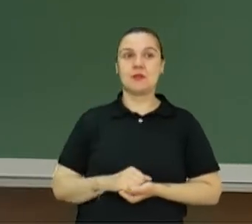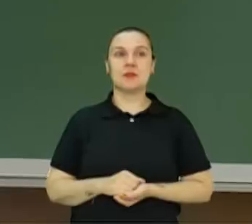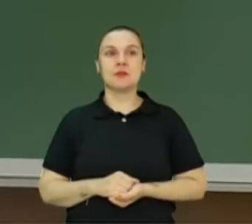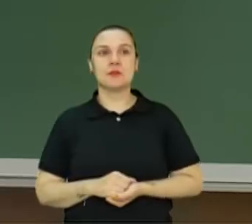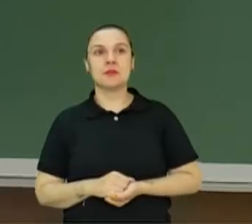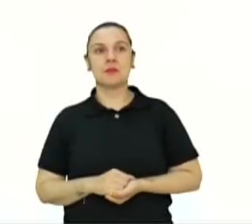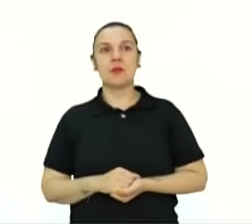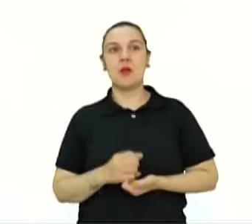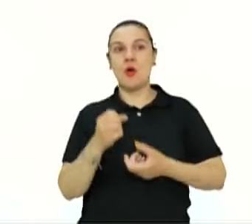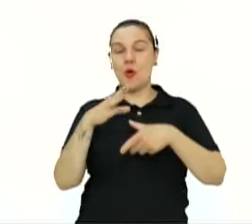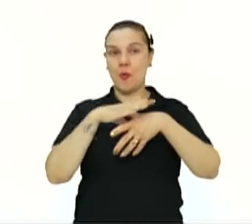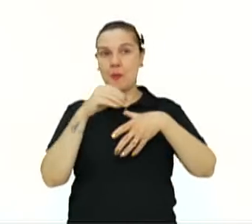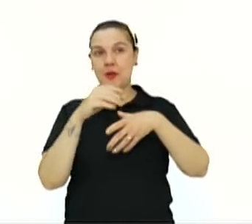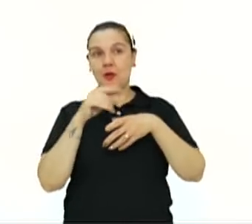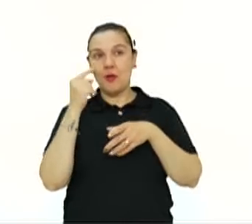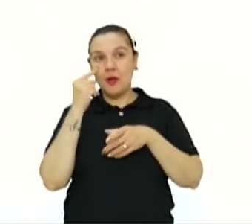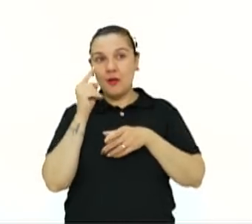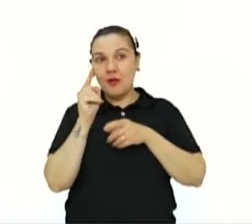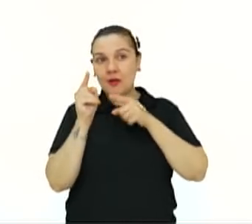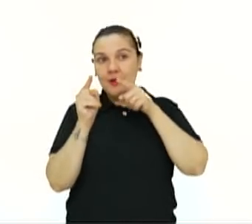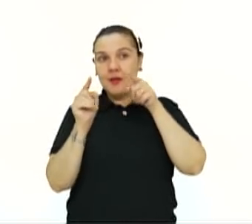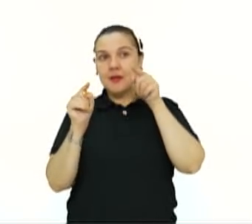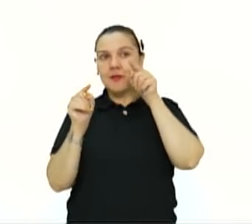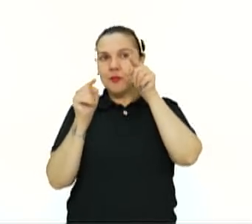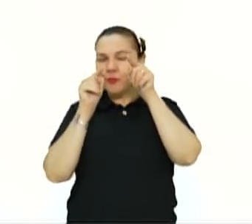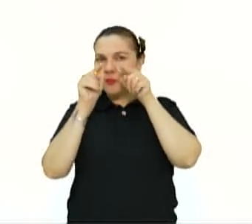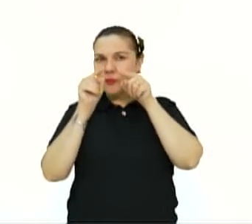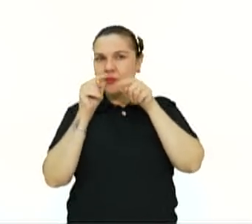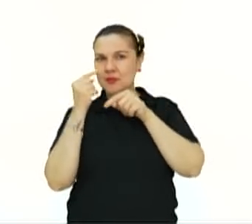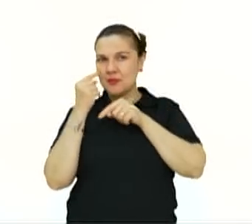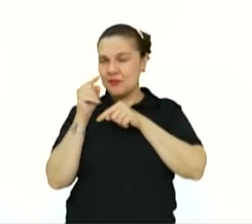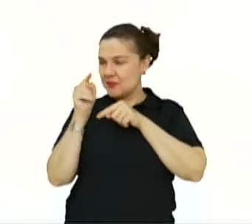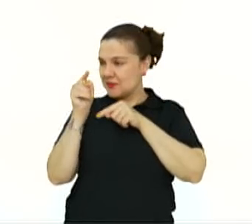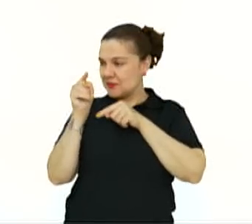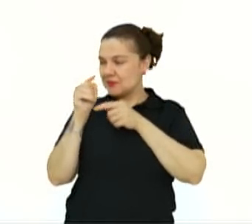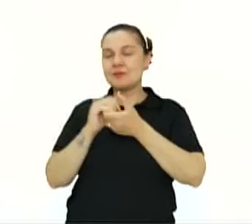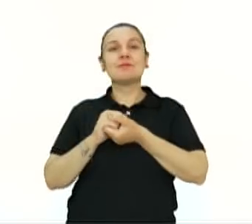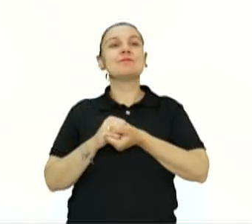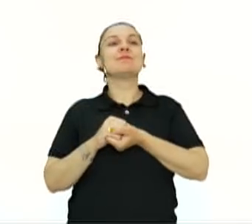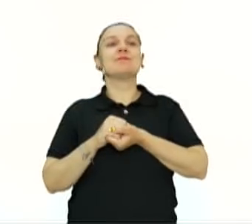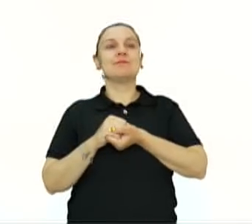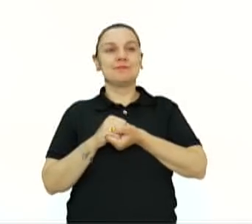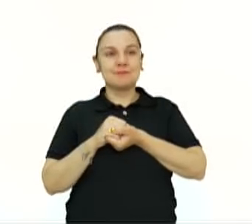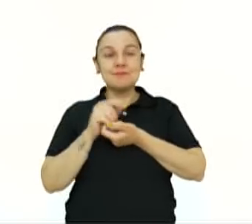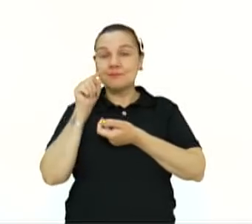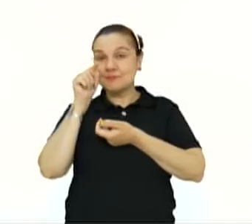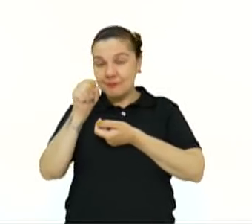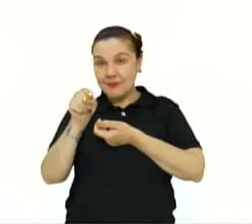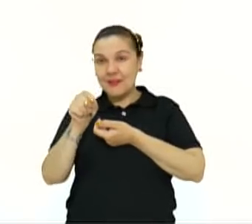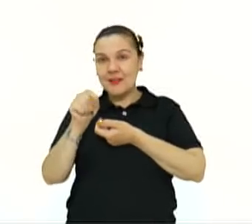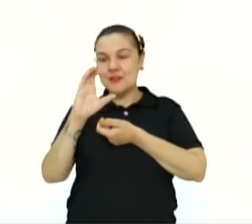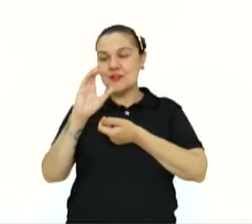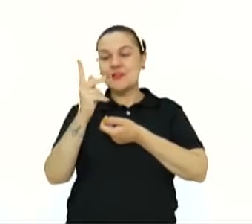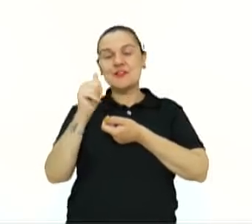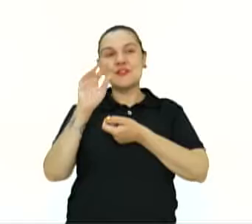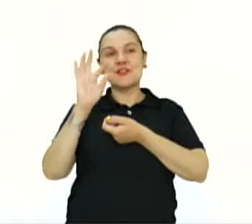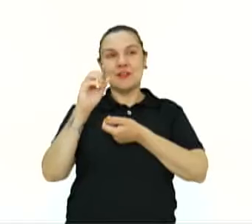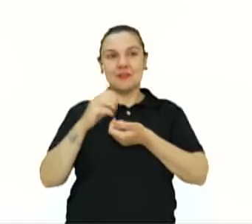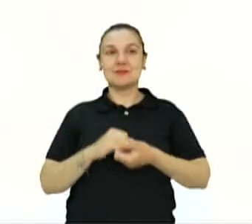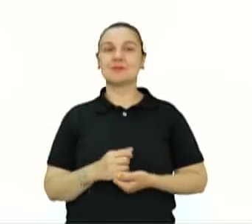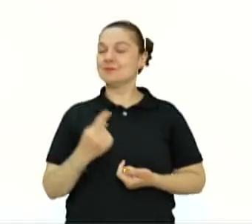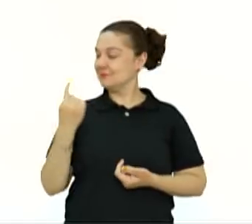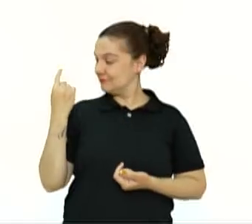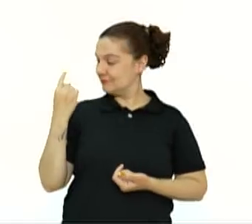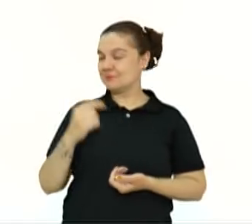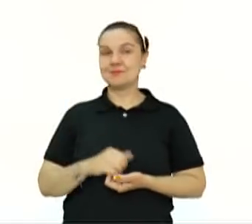ver, né, alguns pelos e olha só, pequenos pontinhos na imagem, né? São esses os bichinhos ali,